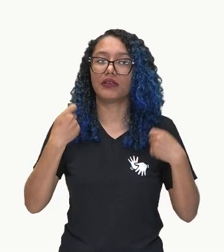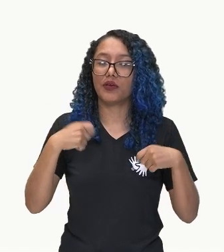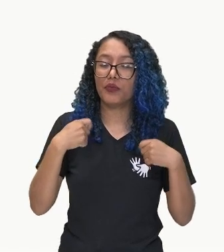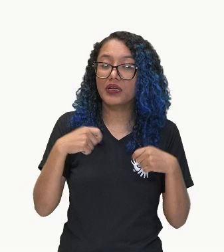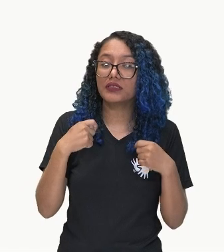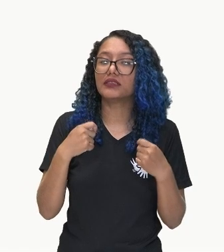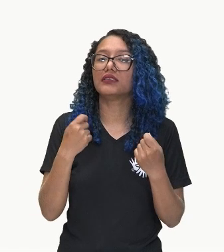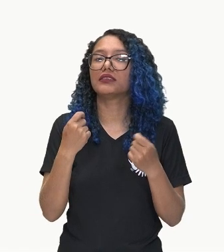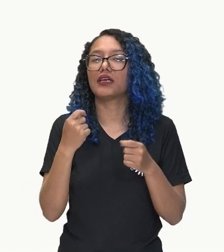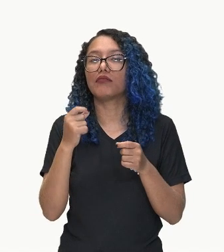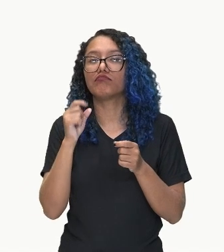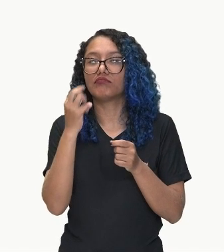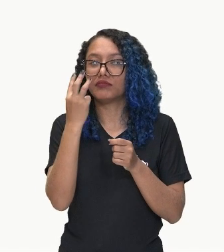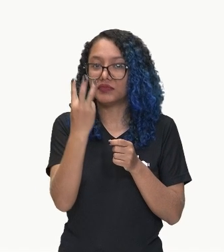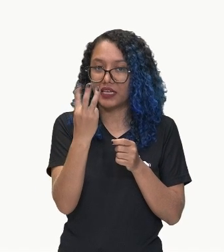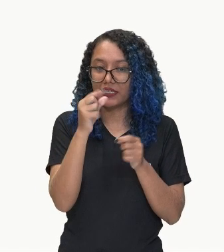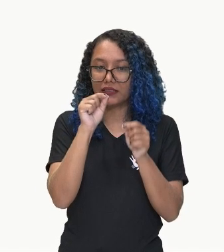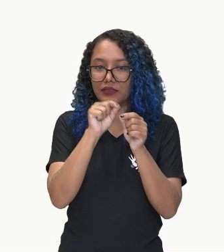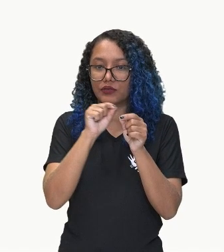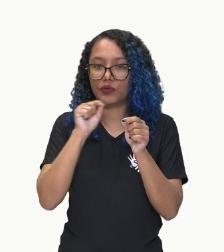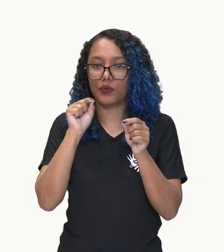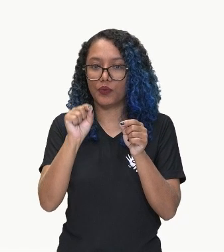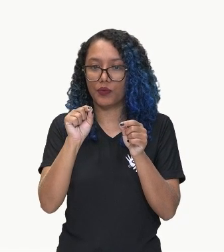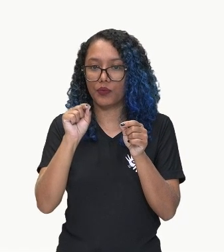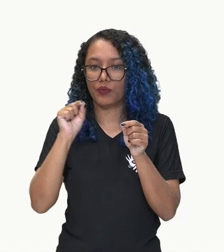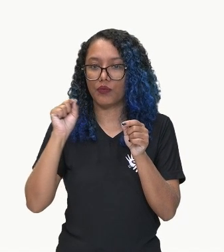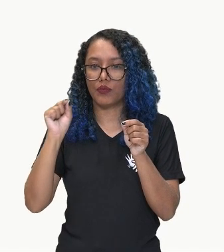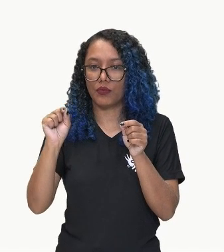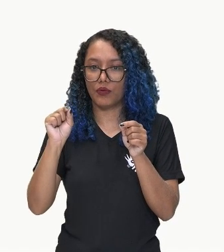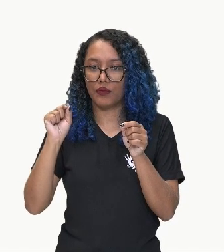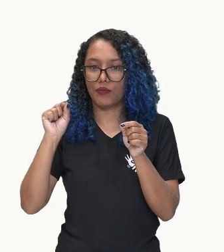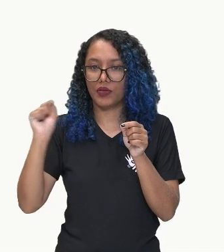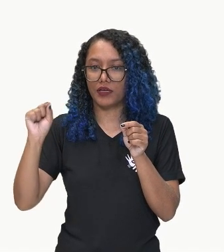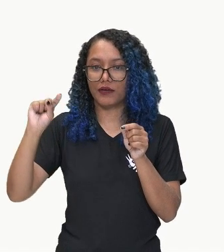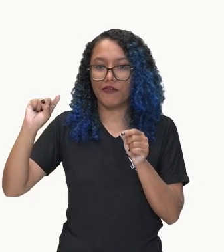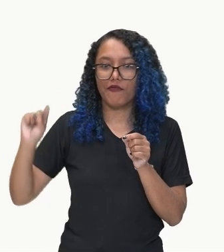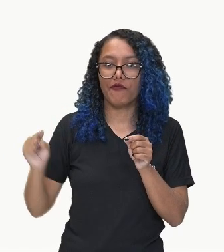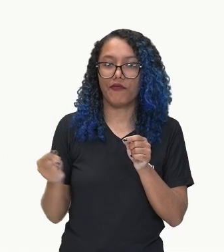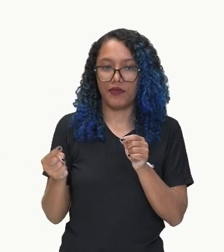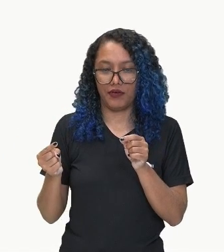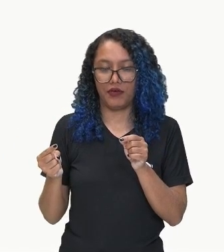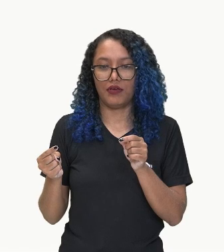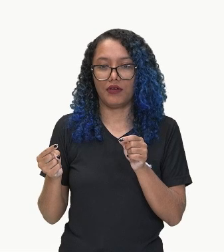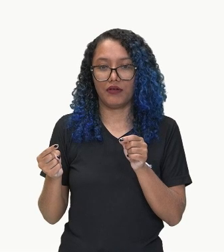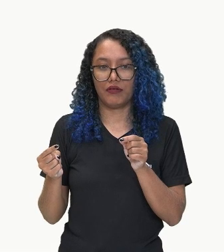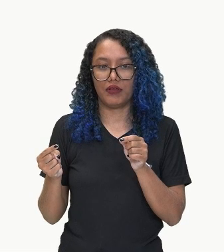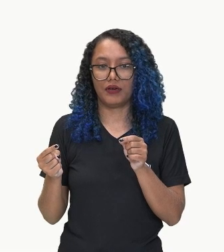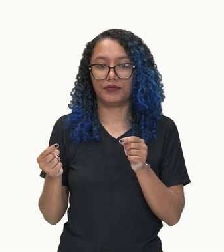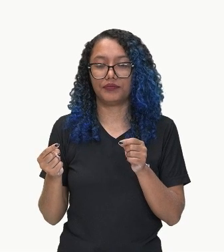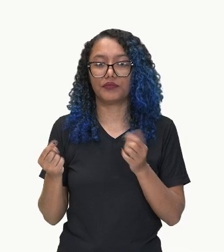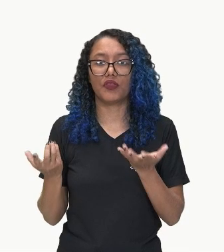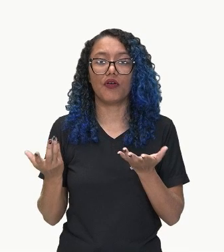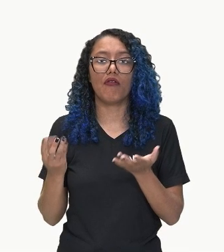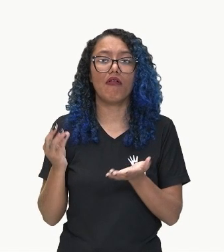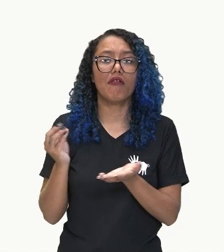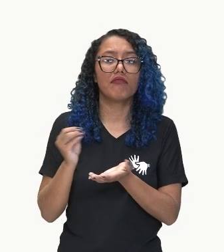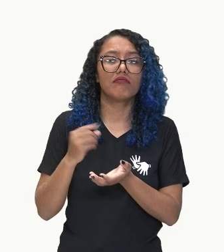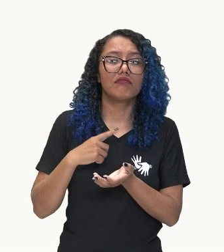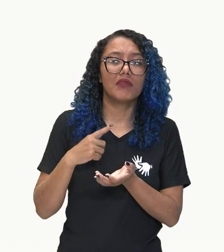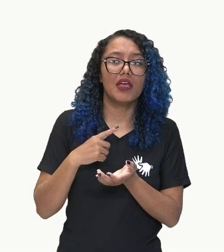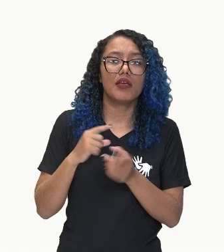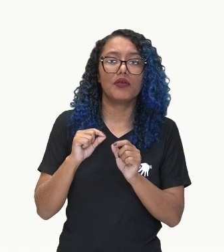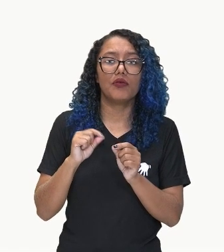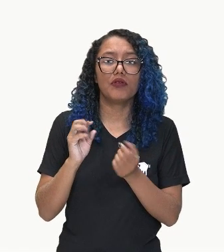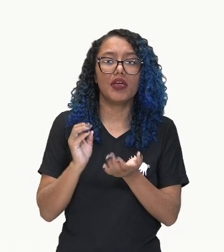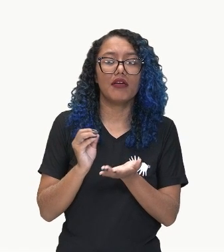decimais. 1, 2, 3 e pode colocar vírgula. Ficou espaço em branco, então